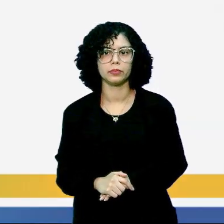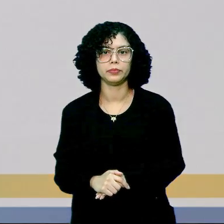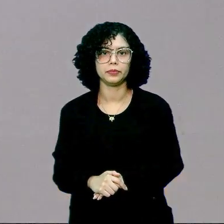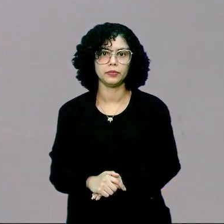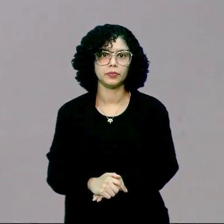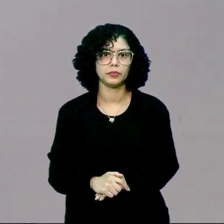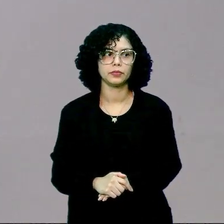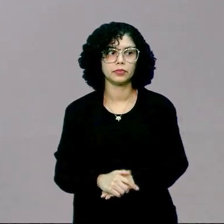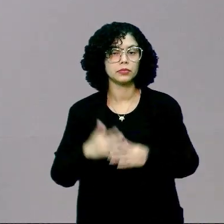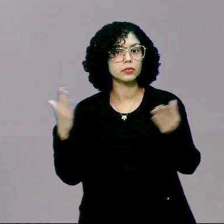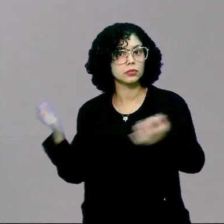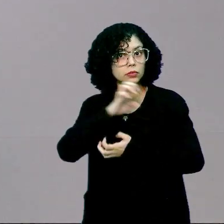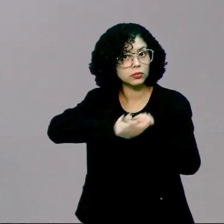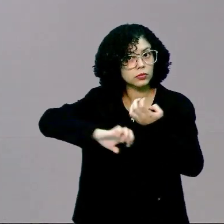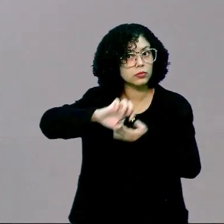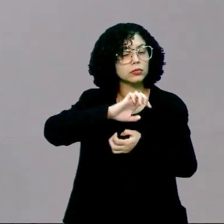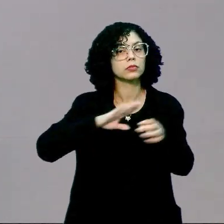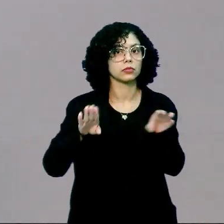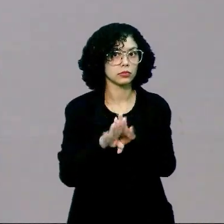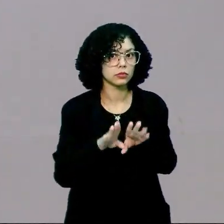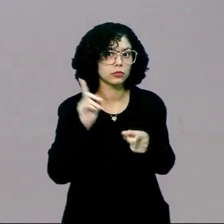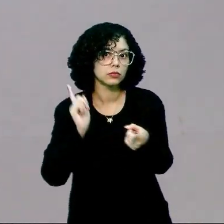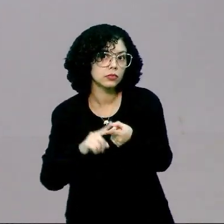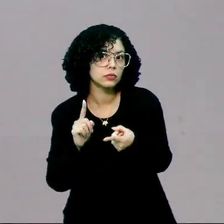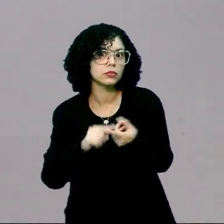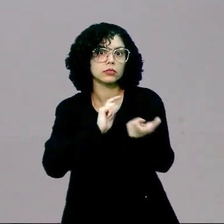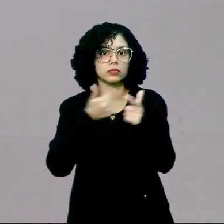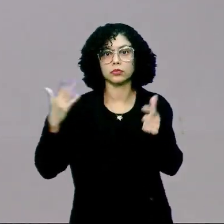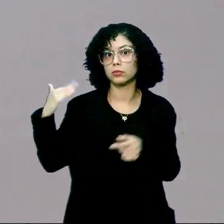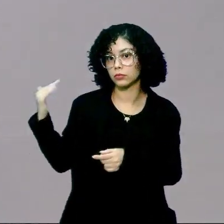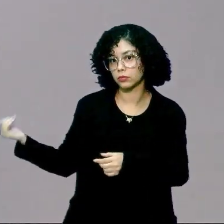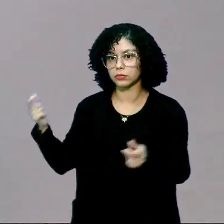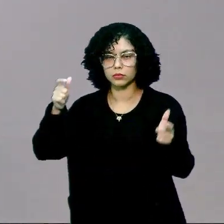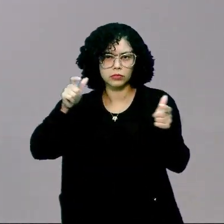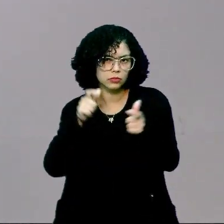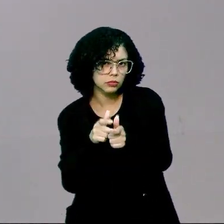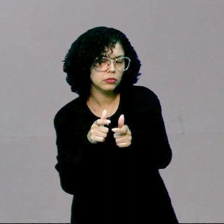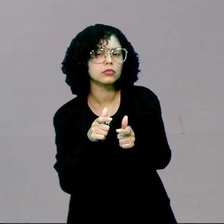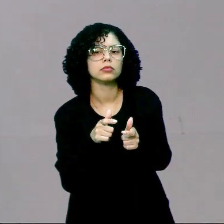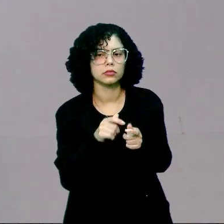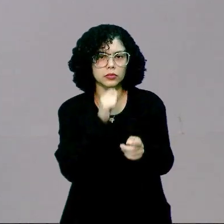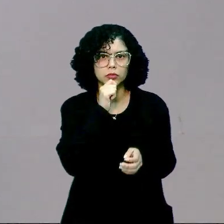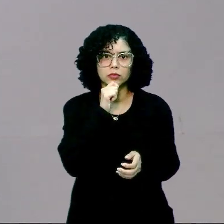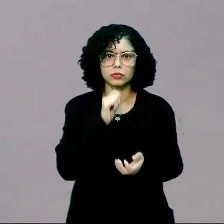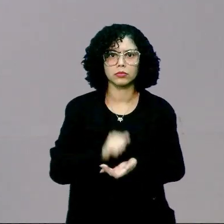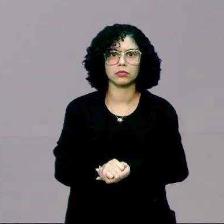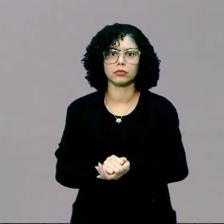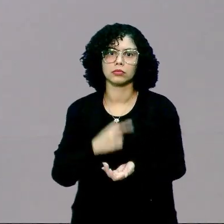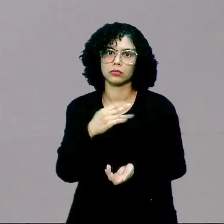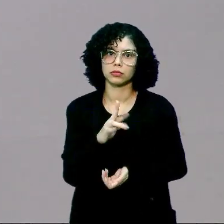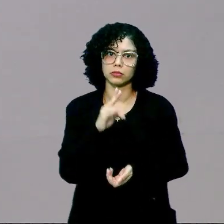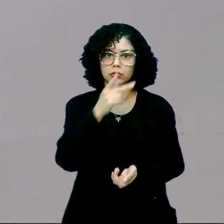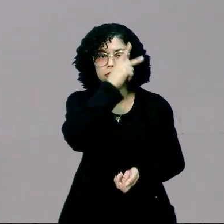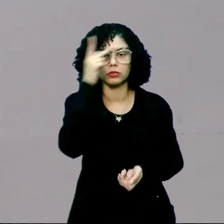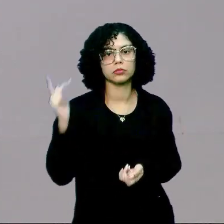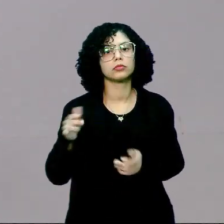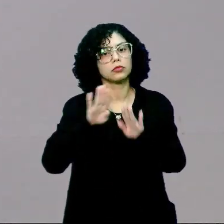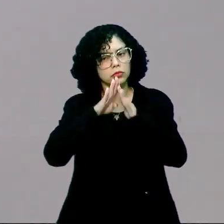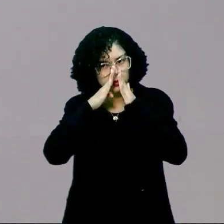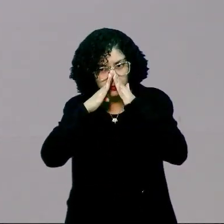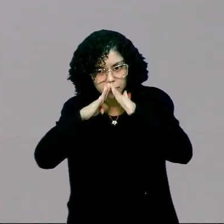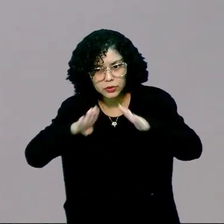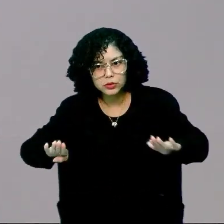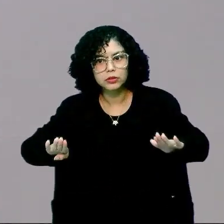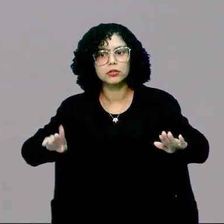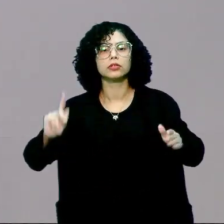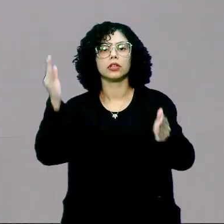alfaiates. Essa revolta, gente, por ter sido uma revolta mais popular e menos elitista, contar com a participação de pessoas mais humildes e